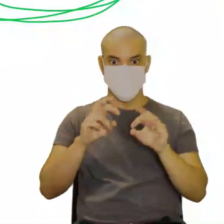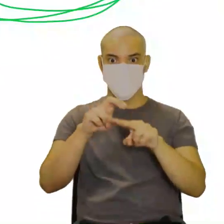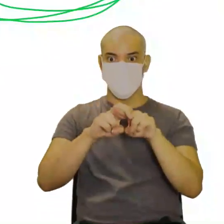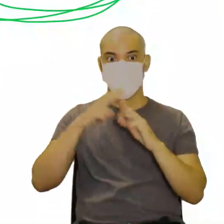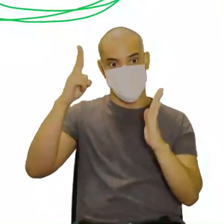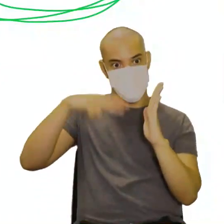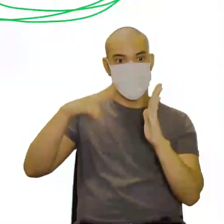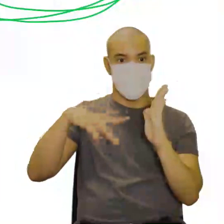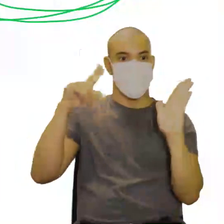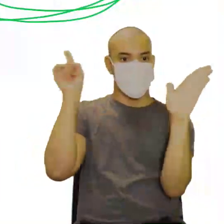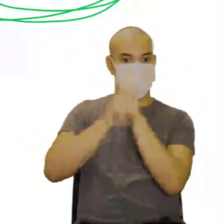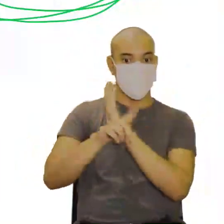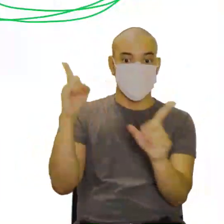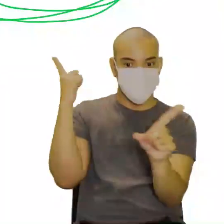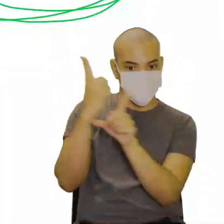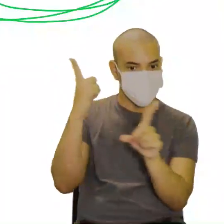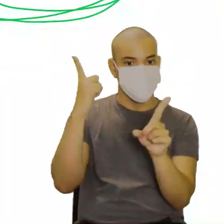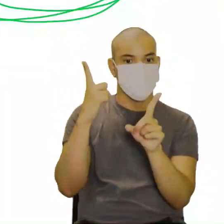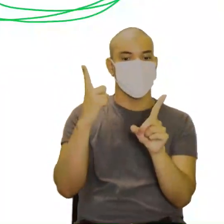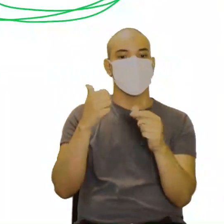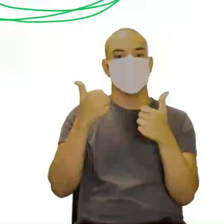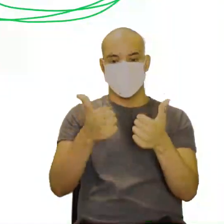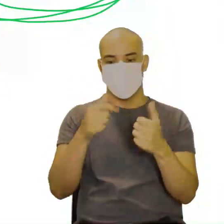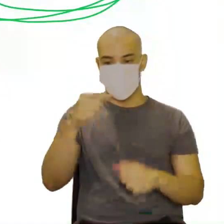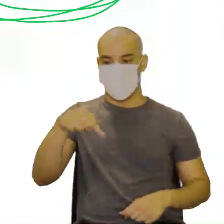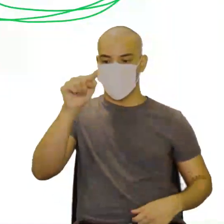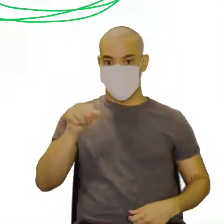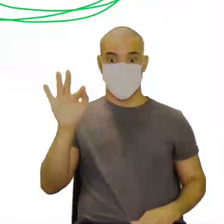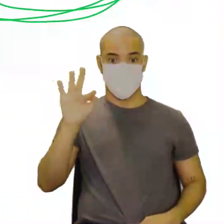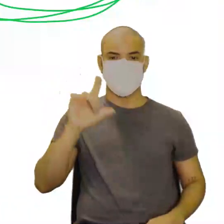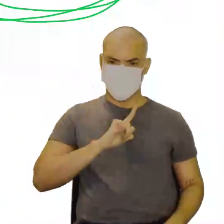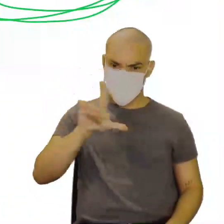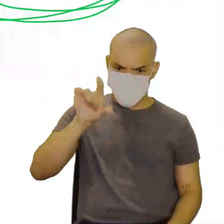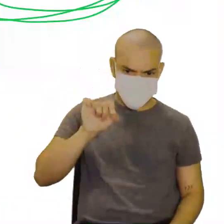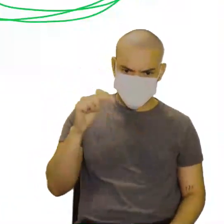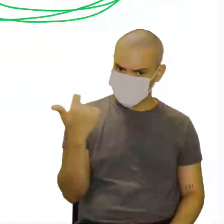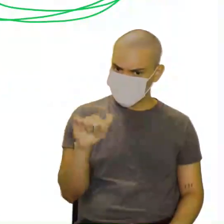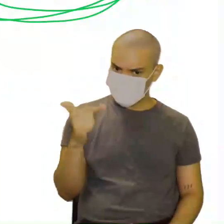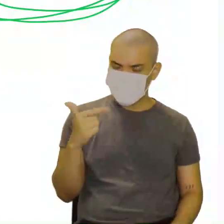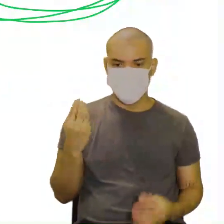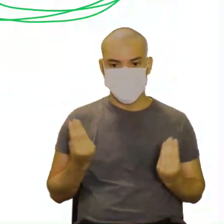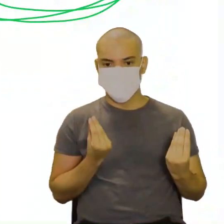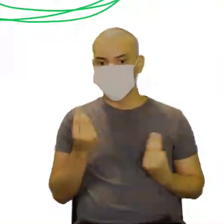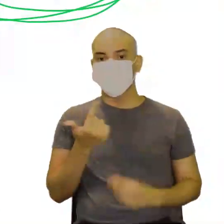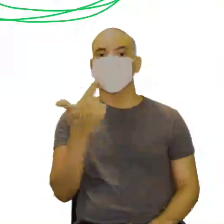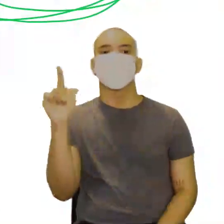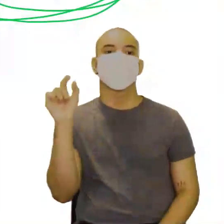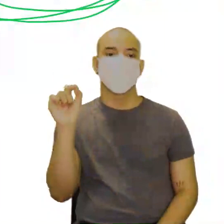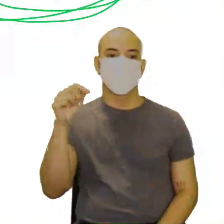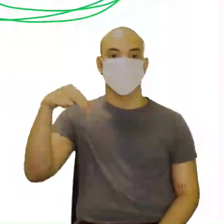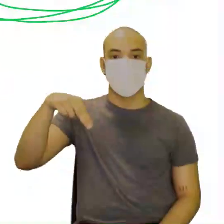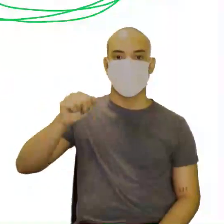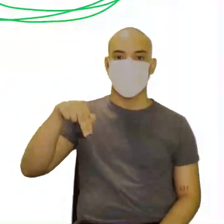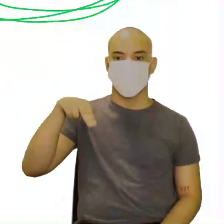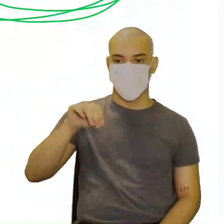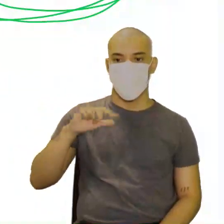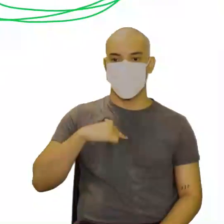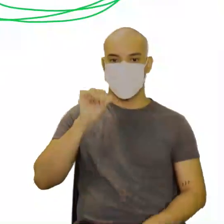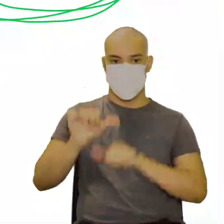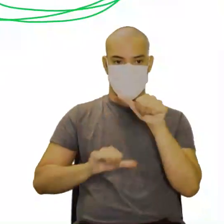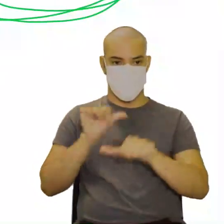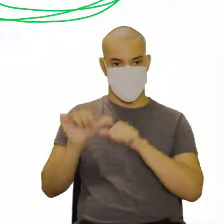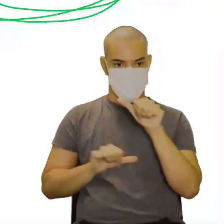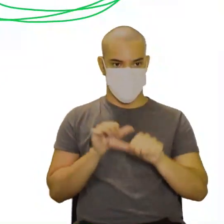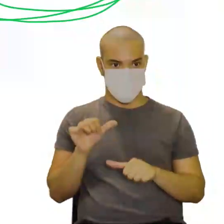na questão. Achou? Opa, microfarad. Tem opção? Não. Quem é o próximo? Nano. Aí você transforma